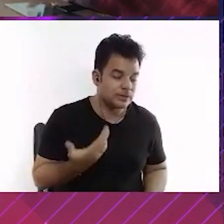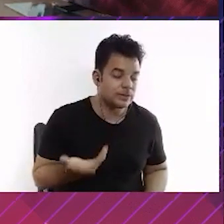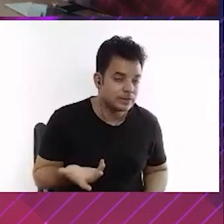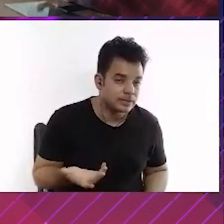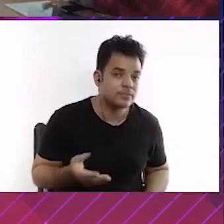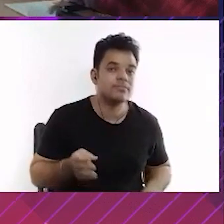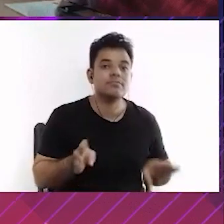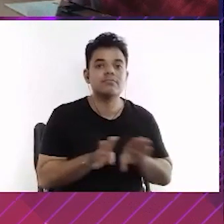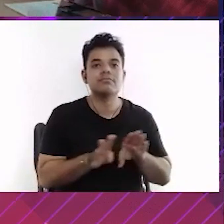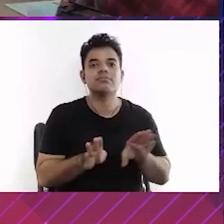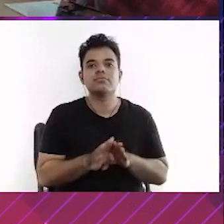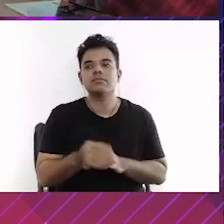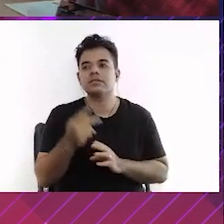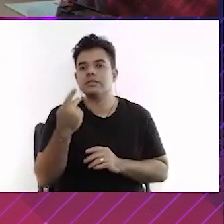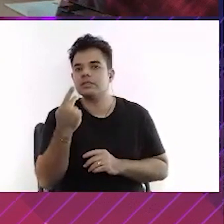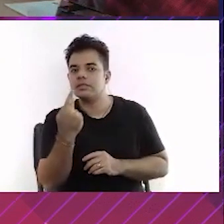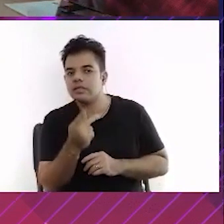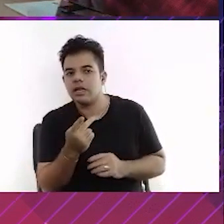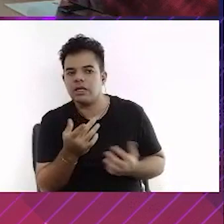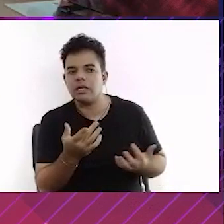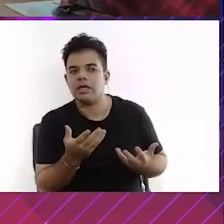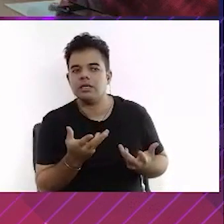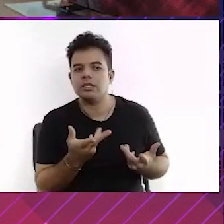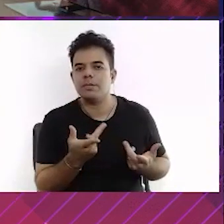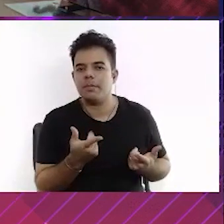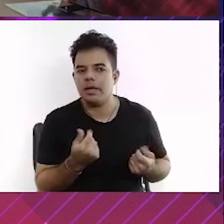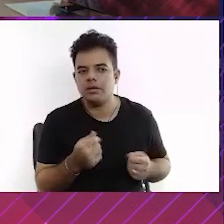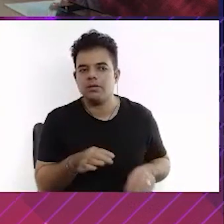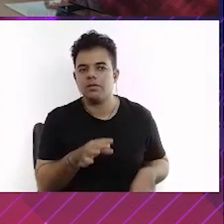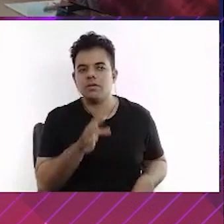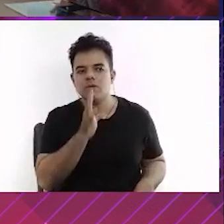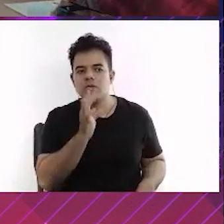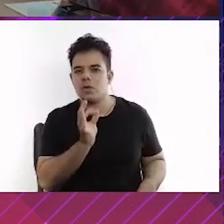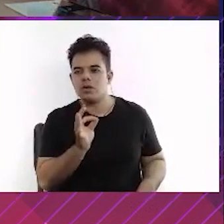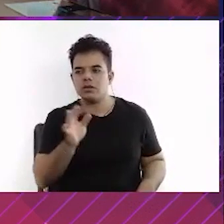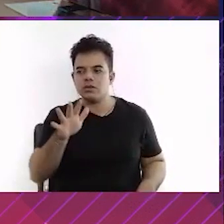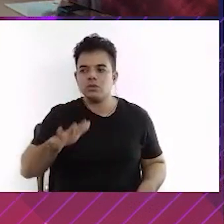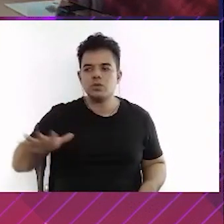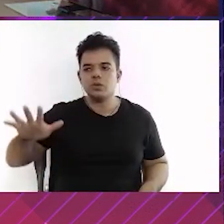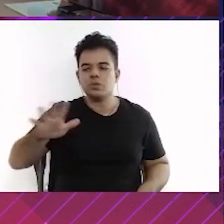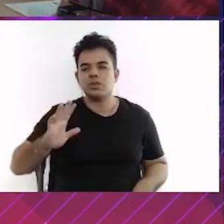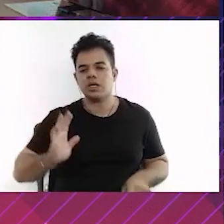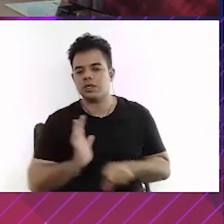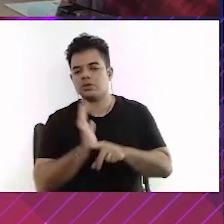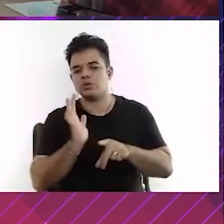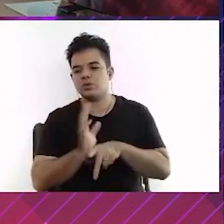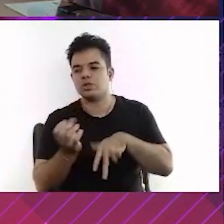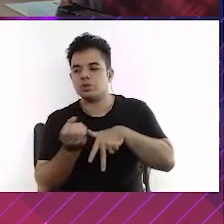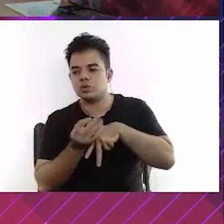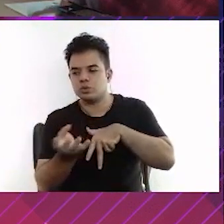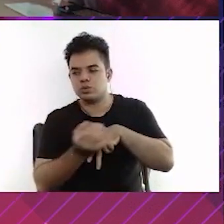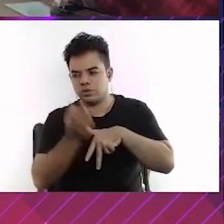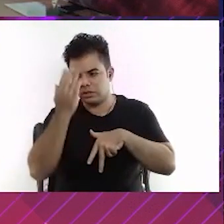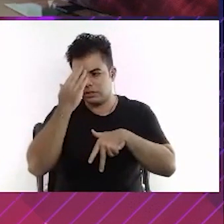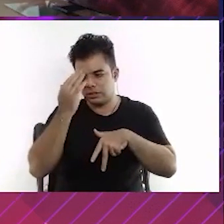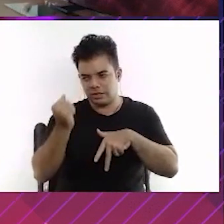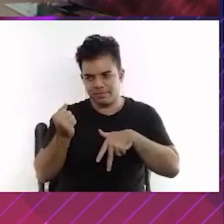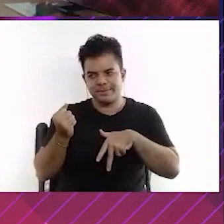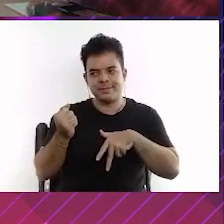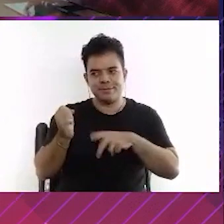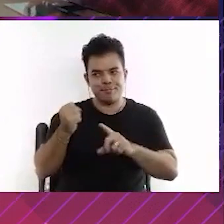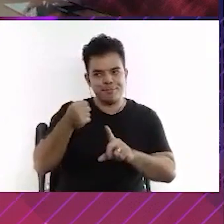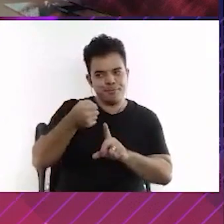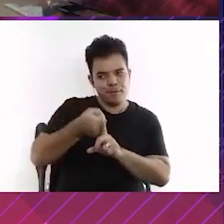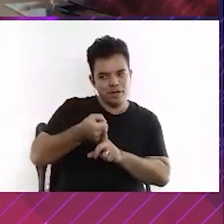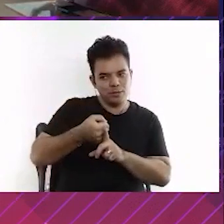pouco conhecimento e engajamento dos demais funcionários do hospital sobre doação de órgãos. Será que isso tinha impacto ou